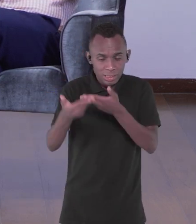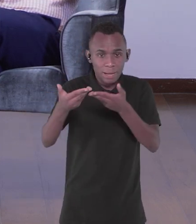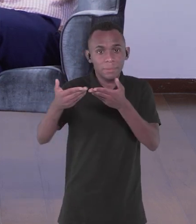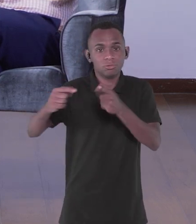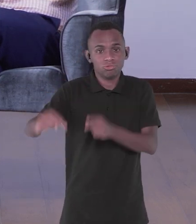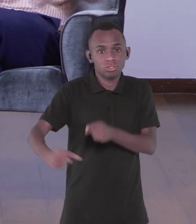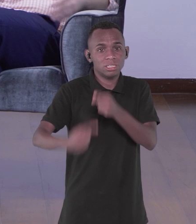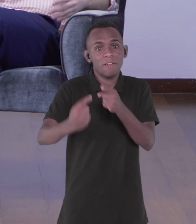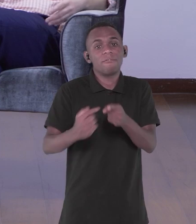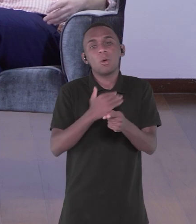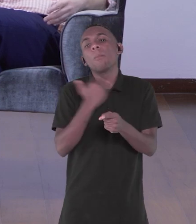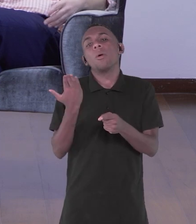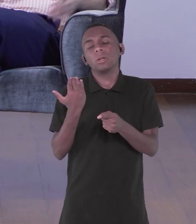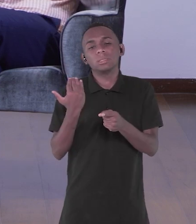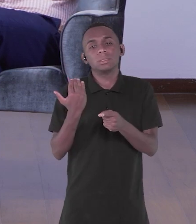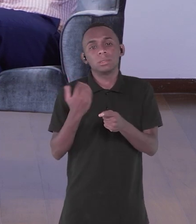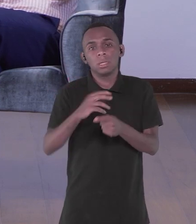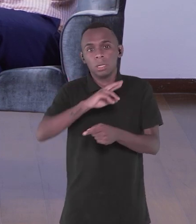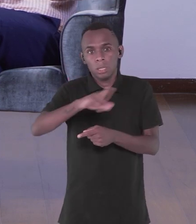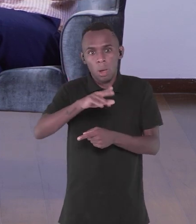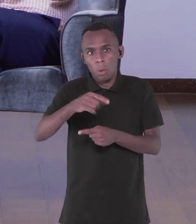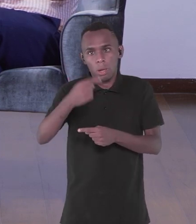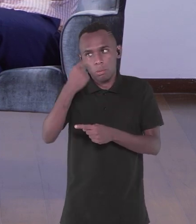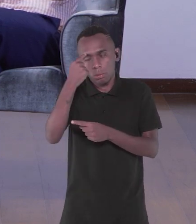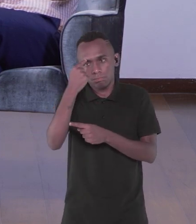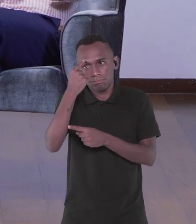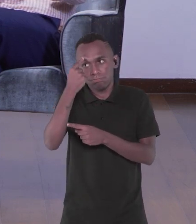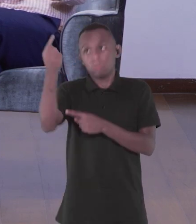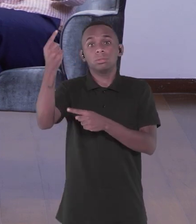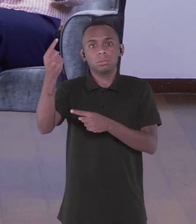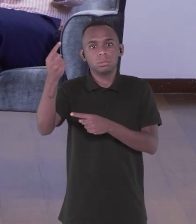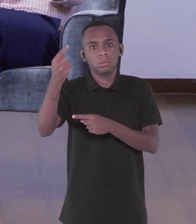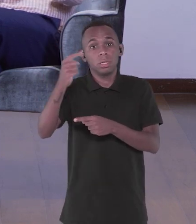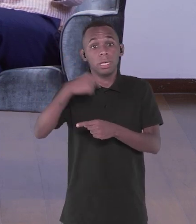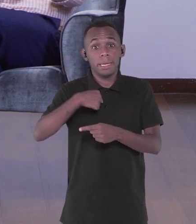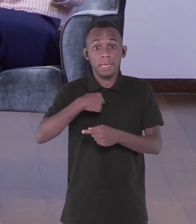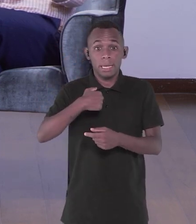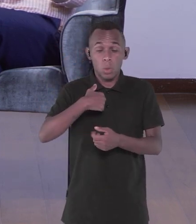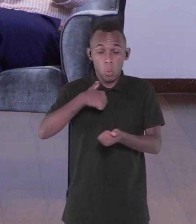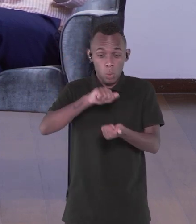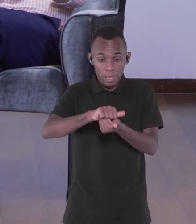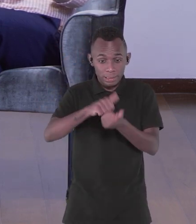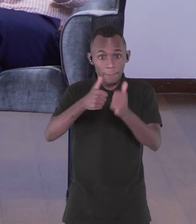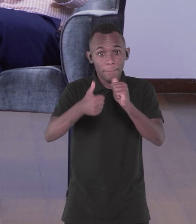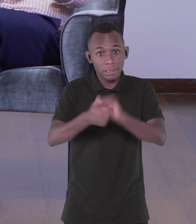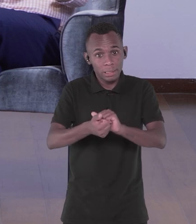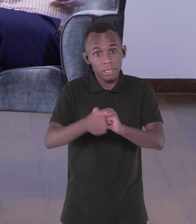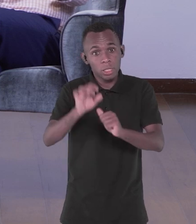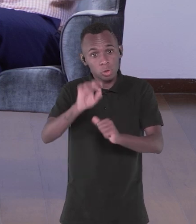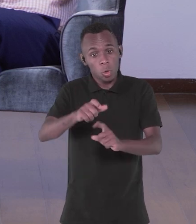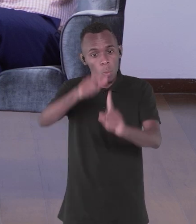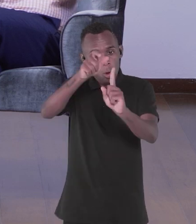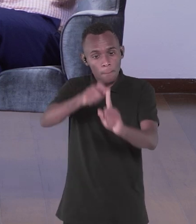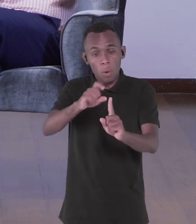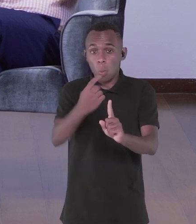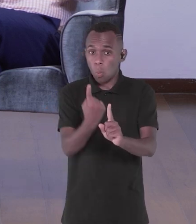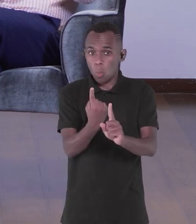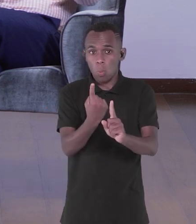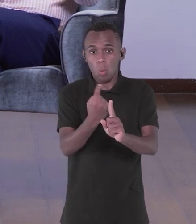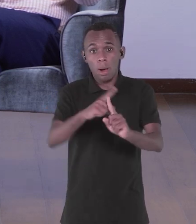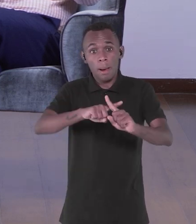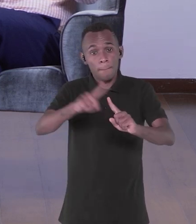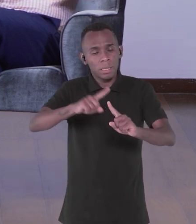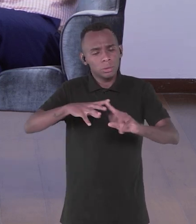eu insisto, não é uma ficção. Eu transformei numa ficção para contar numa personagem só. Mas todas